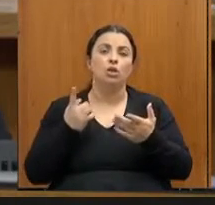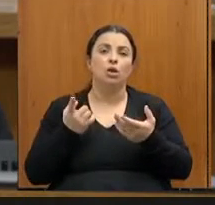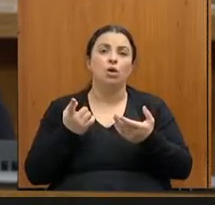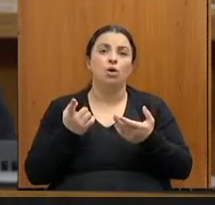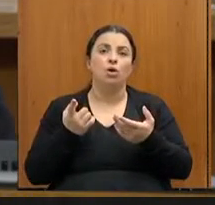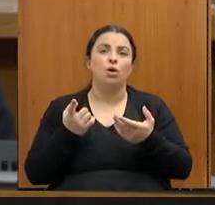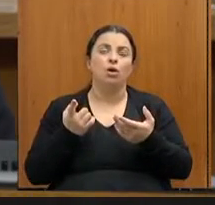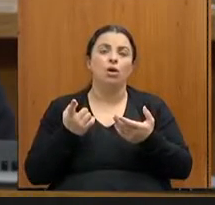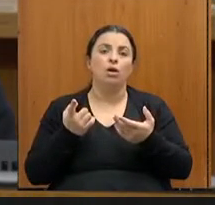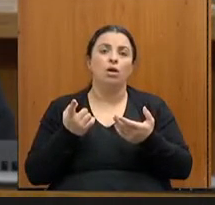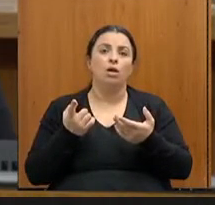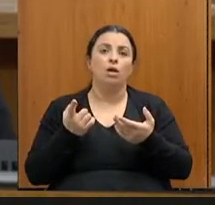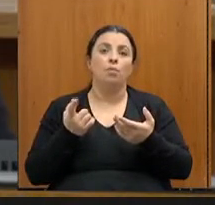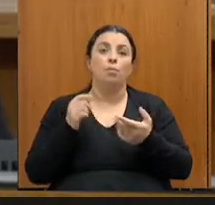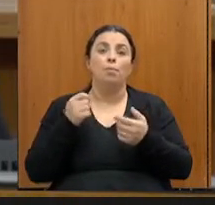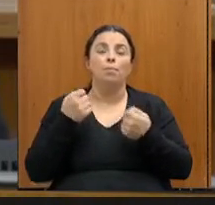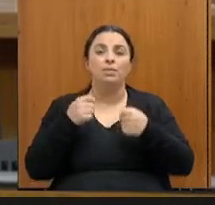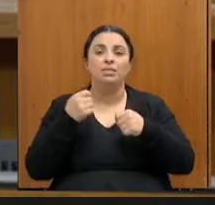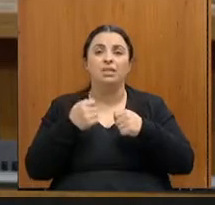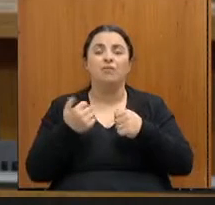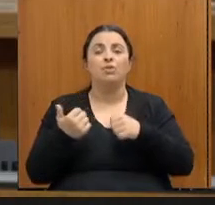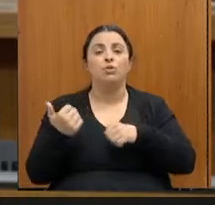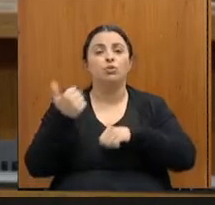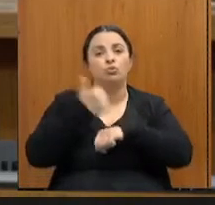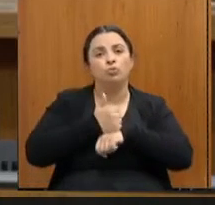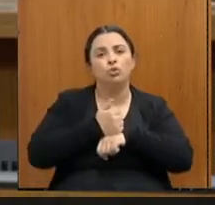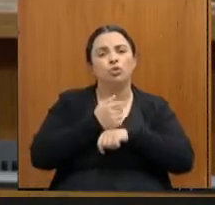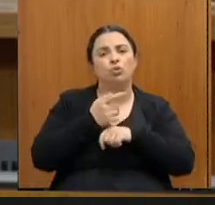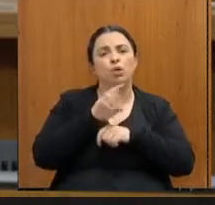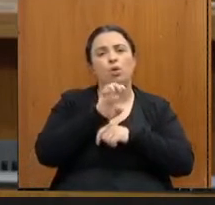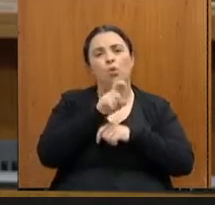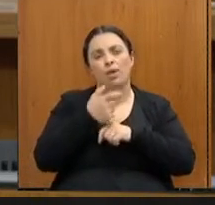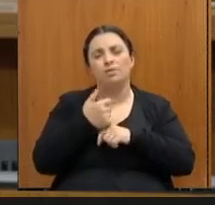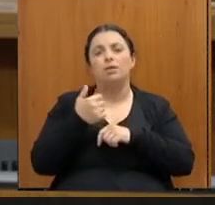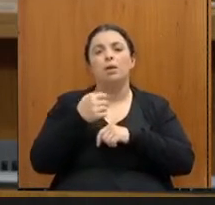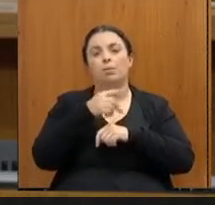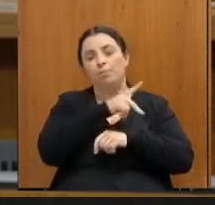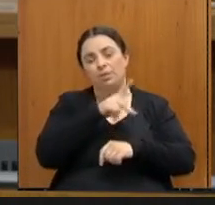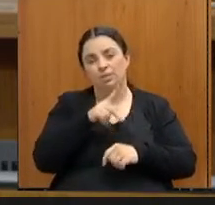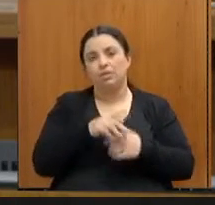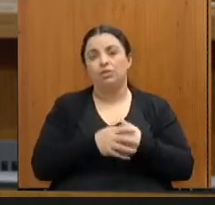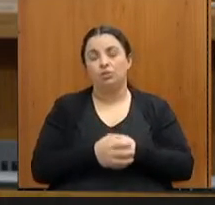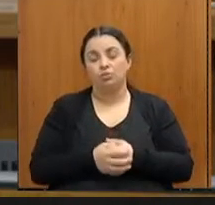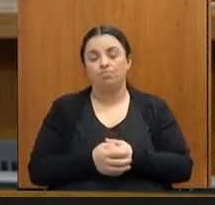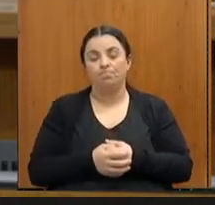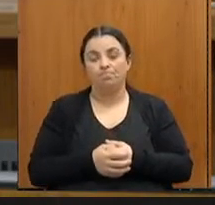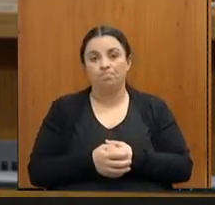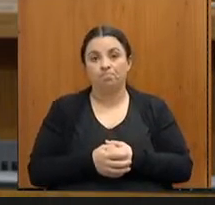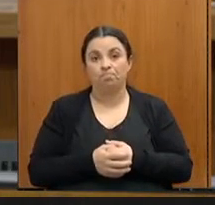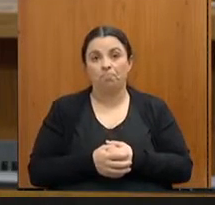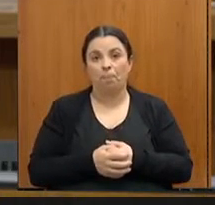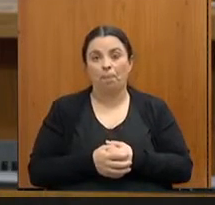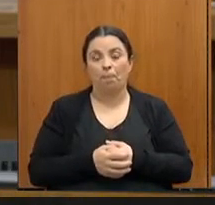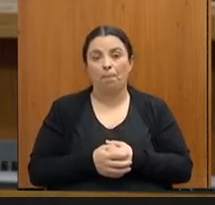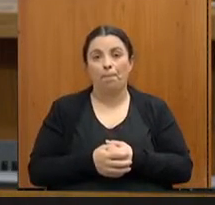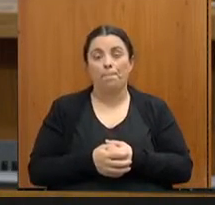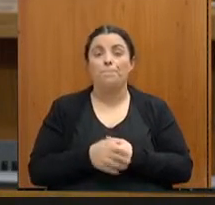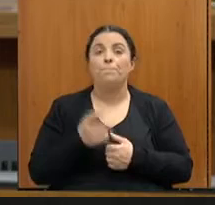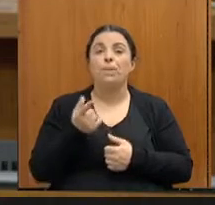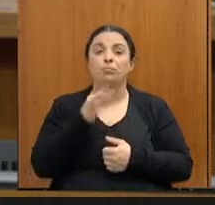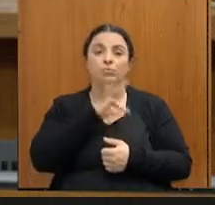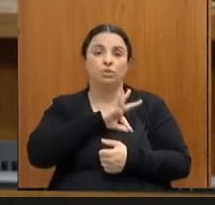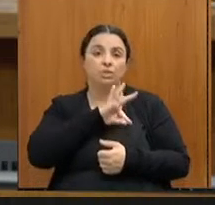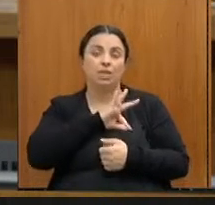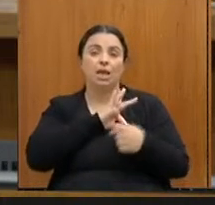substituição do diretor Presidente e sobre a remuneração né Essa